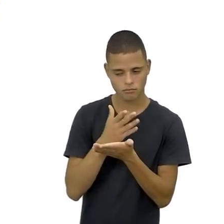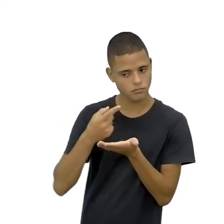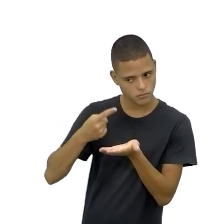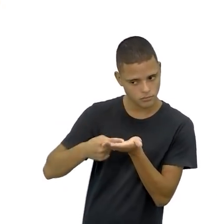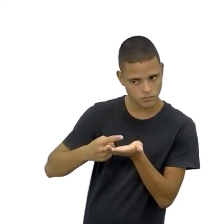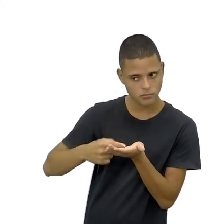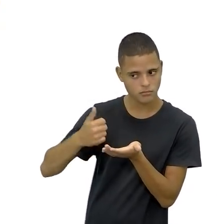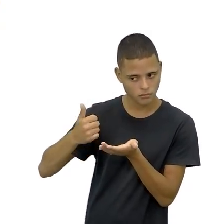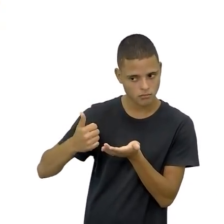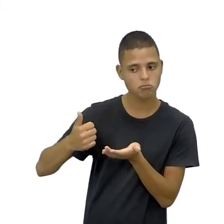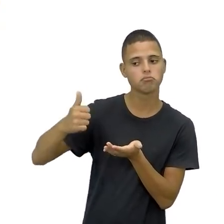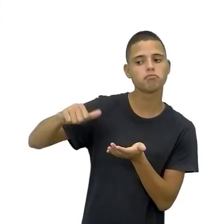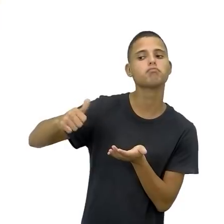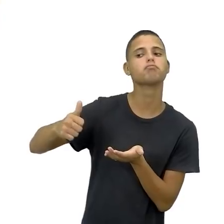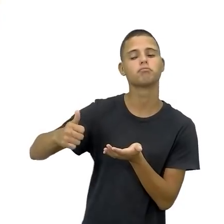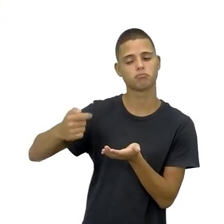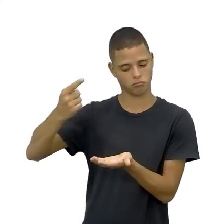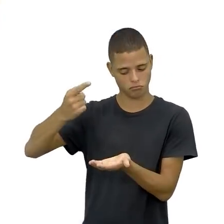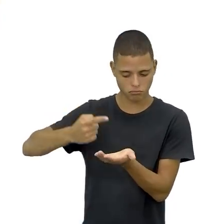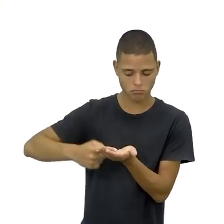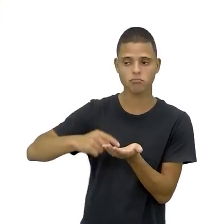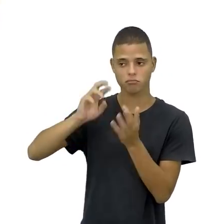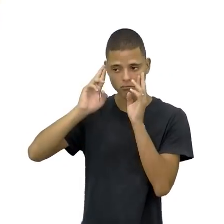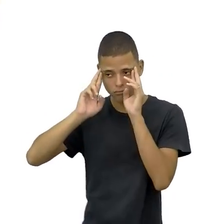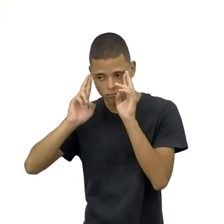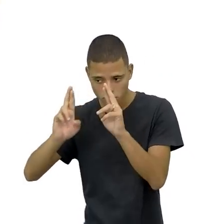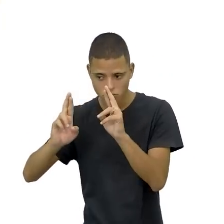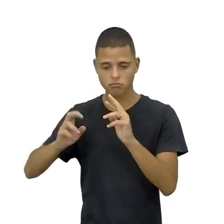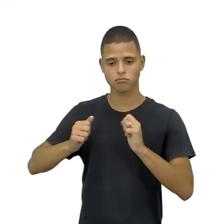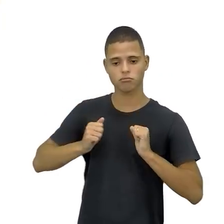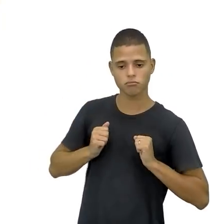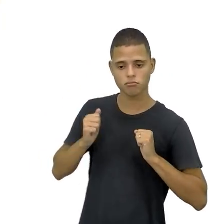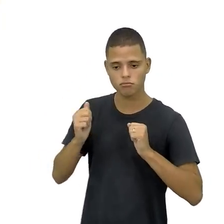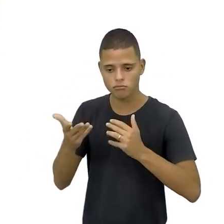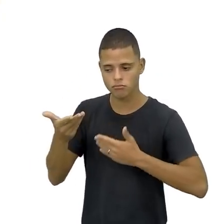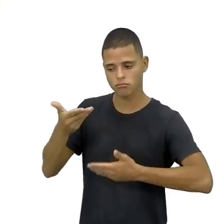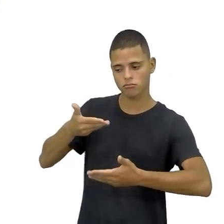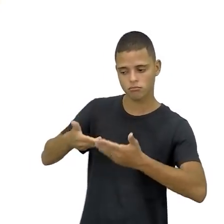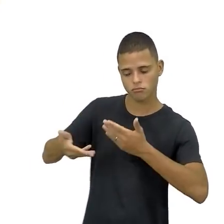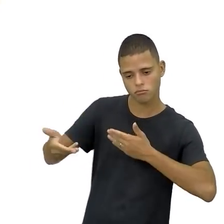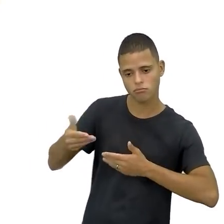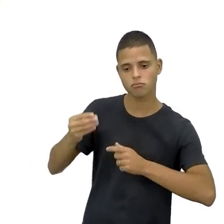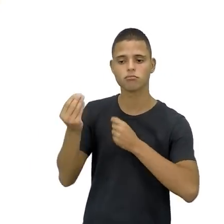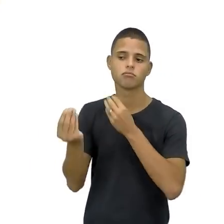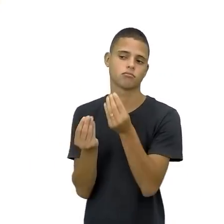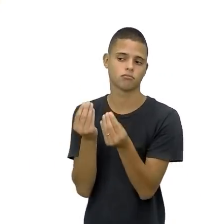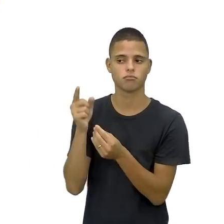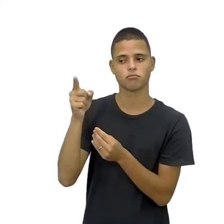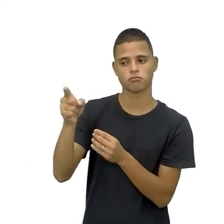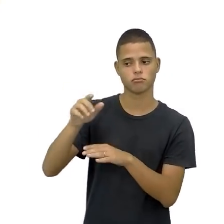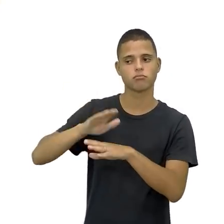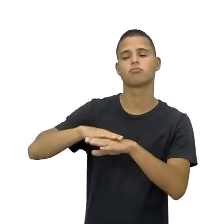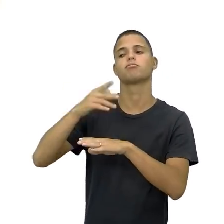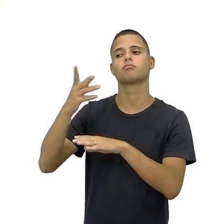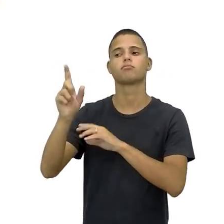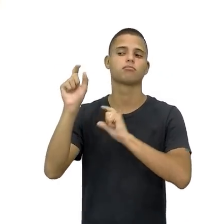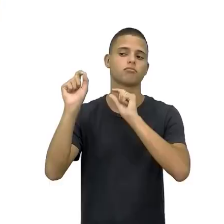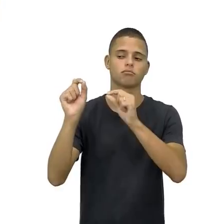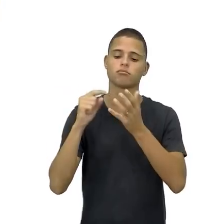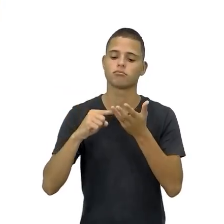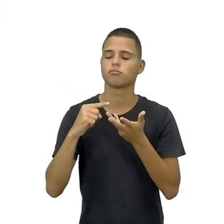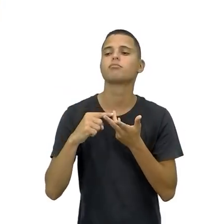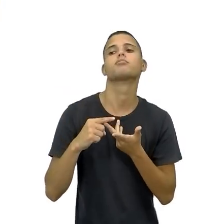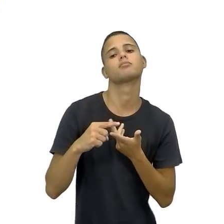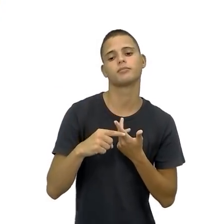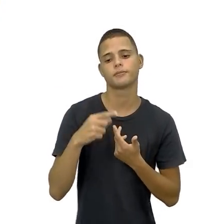acordos, alguns combinados, né? De respeito, de participação, de como um pode, nesse momento, por que é importante,